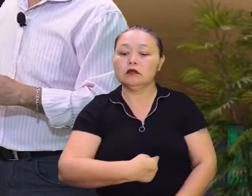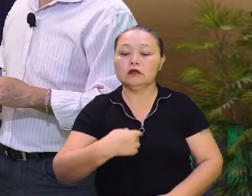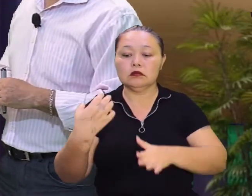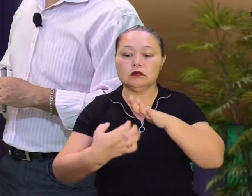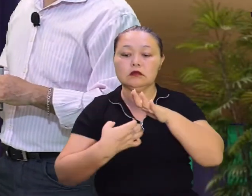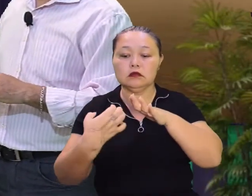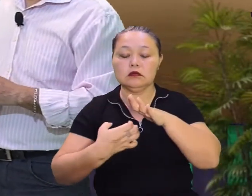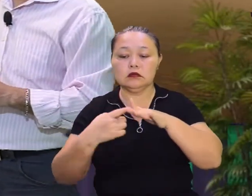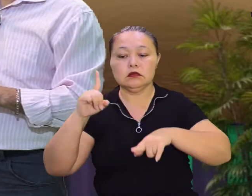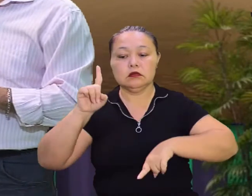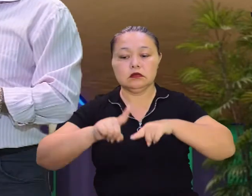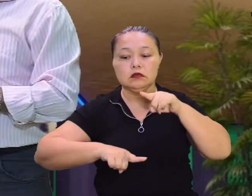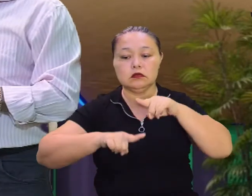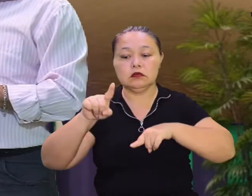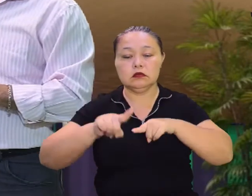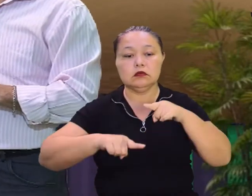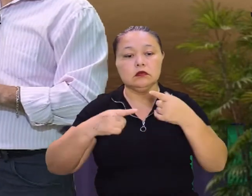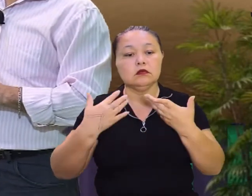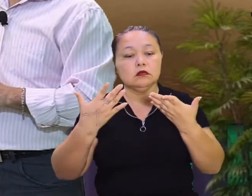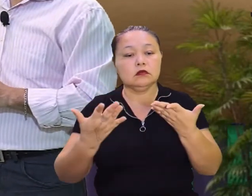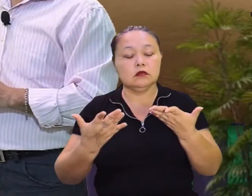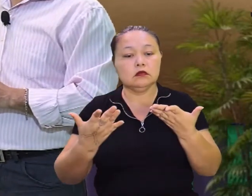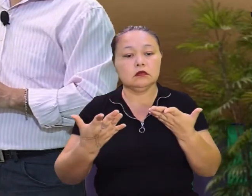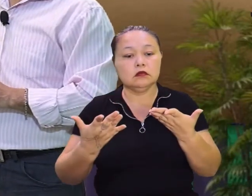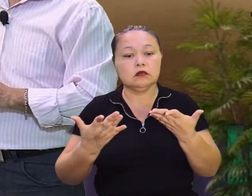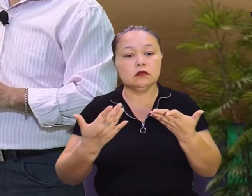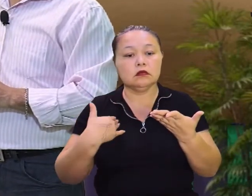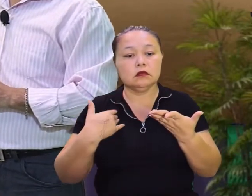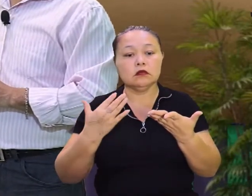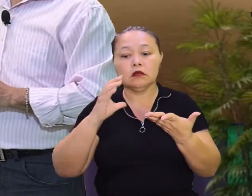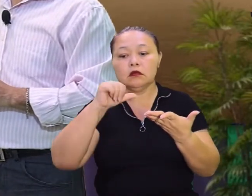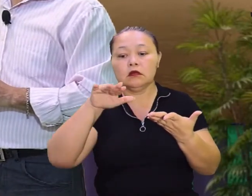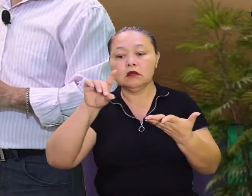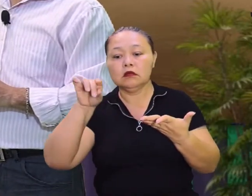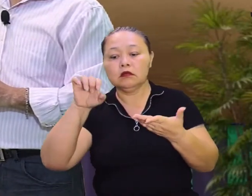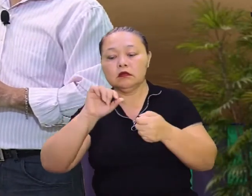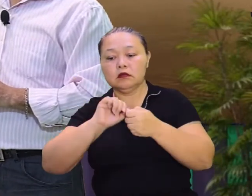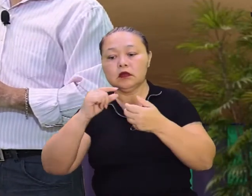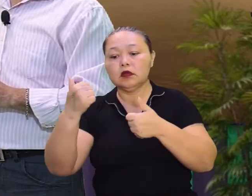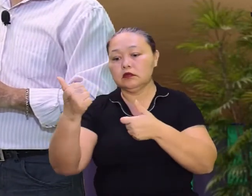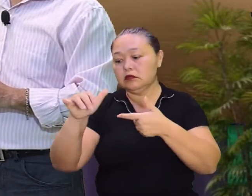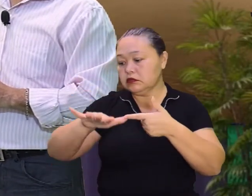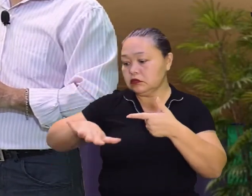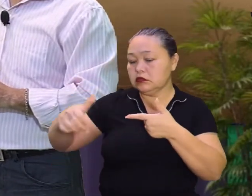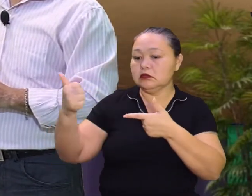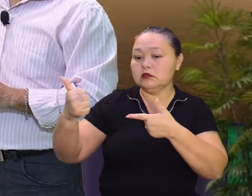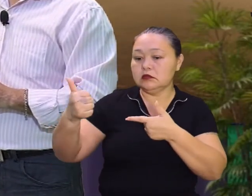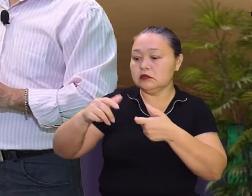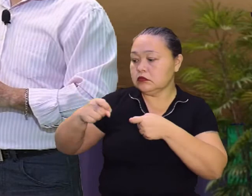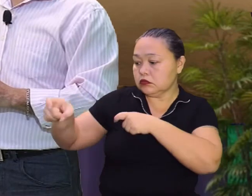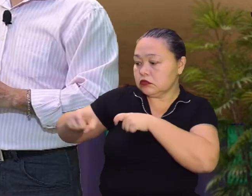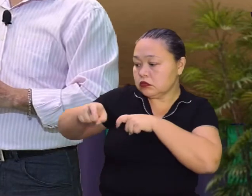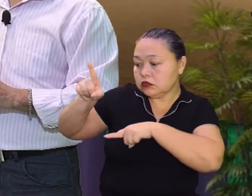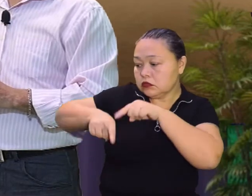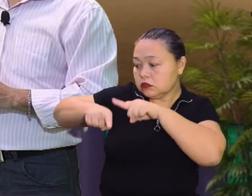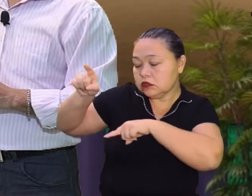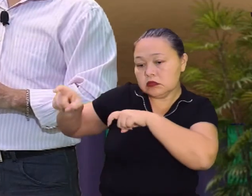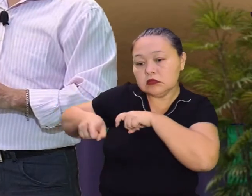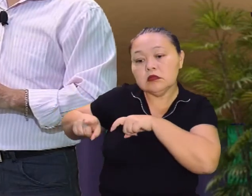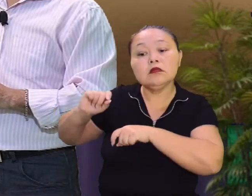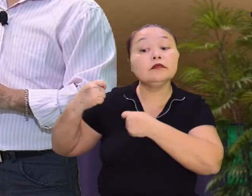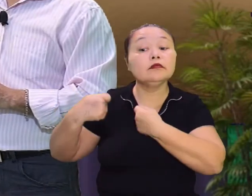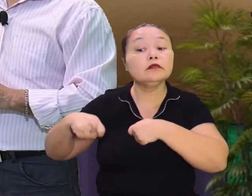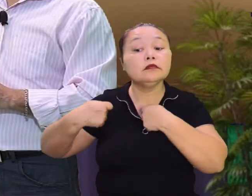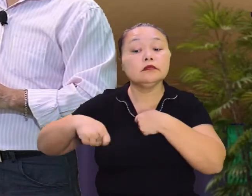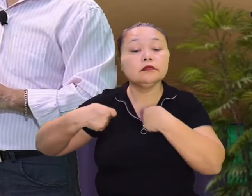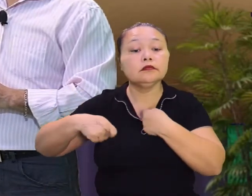produzindo matérias. E assim, pensando nas commodities do setor primário, principalmente os produtos agrícolas, requer o